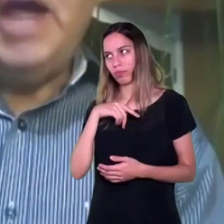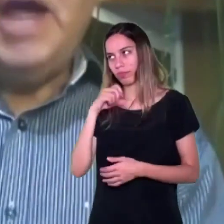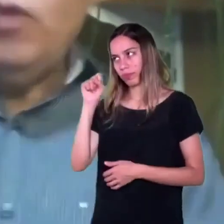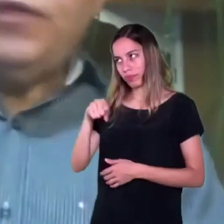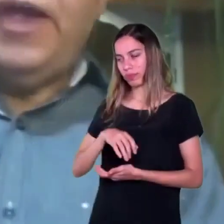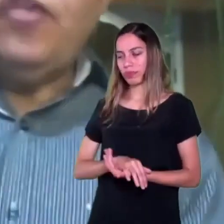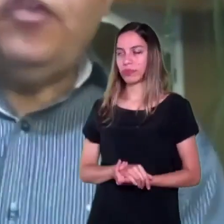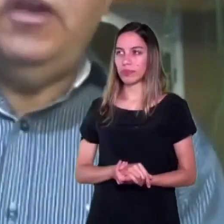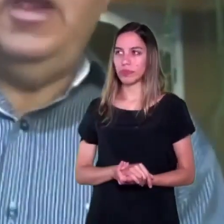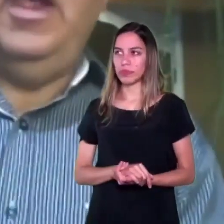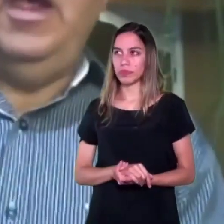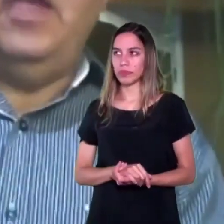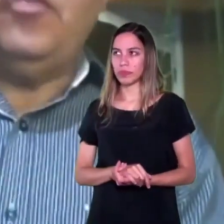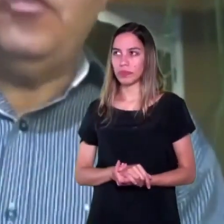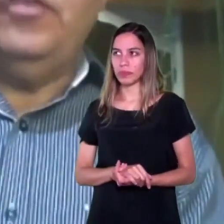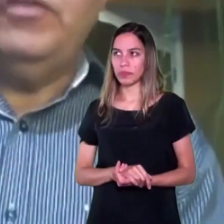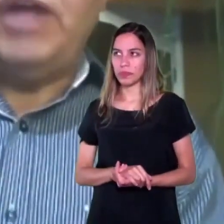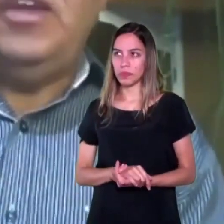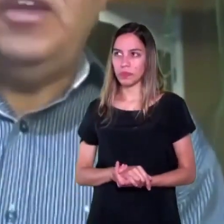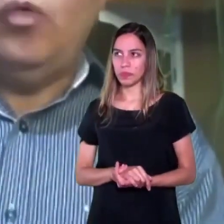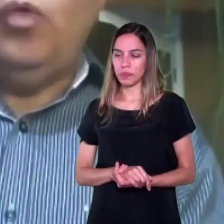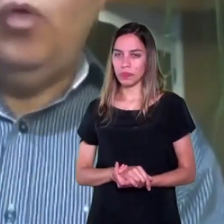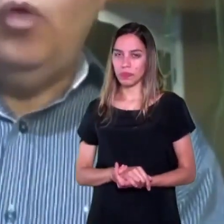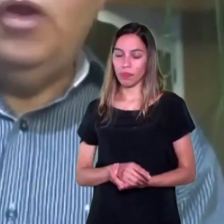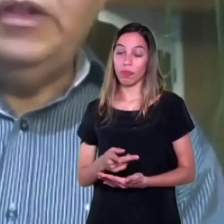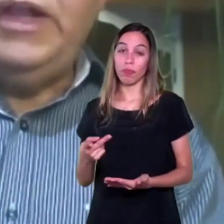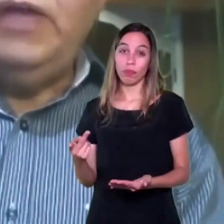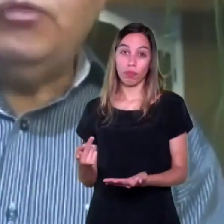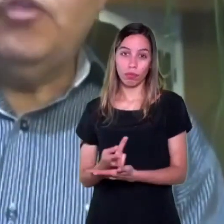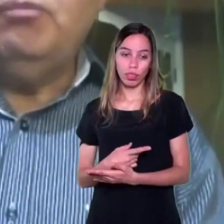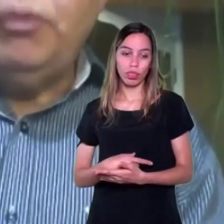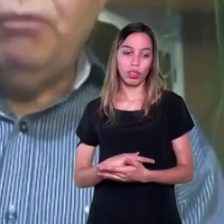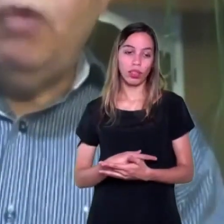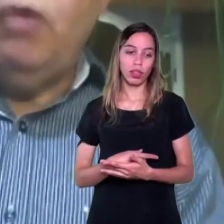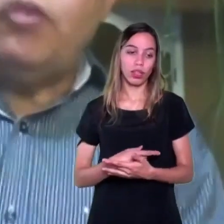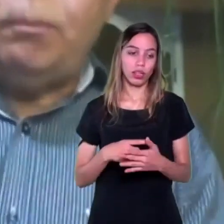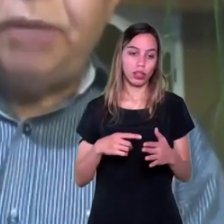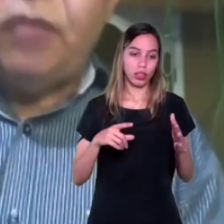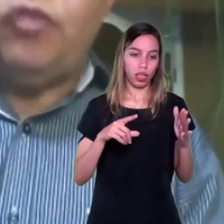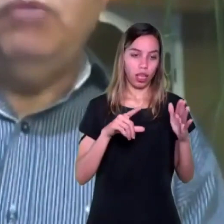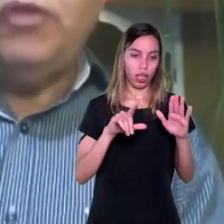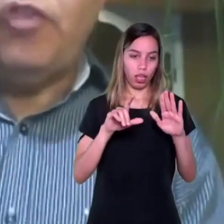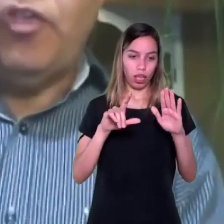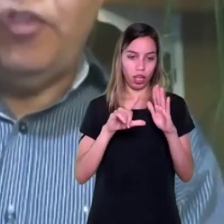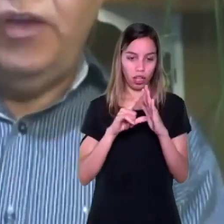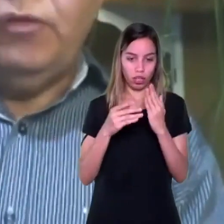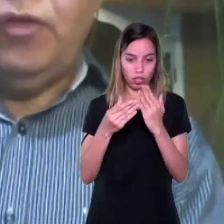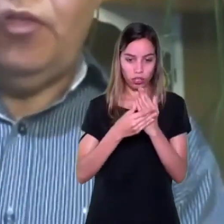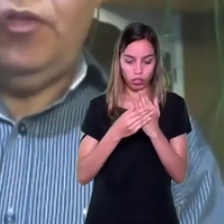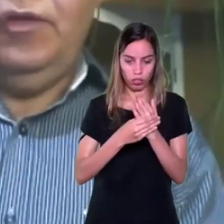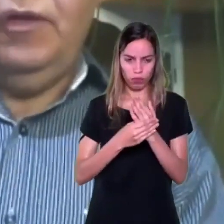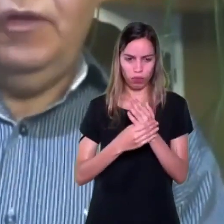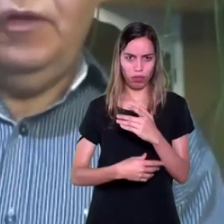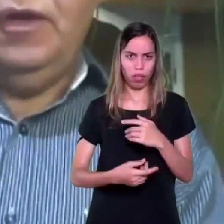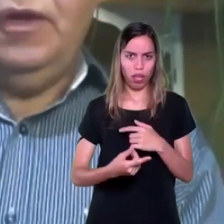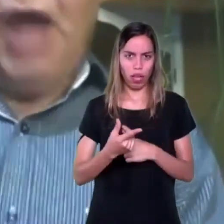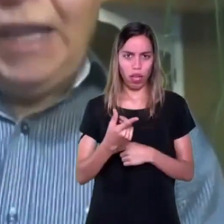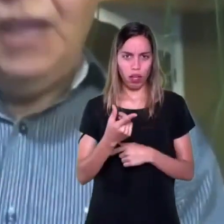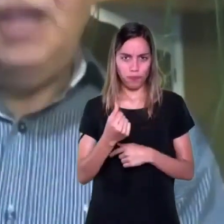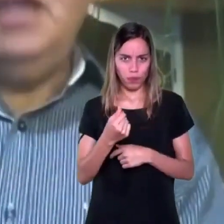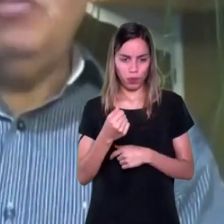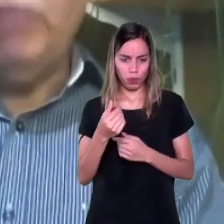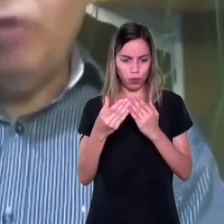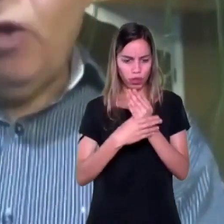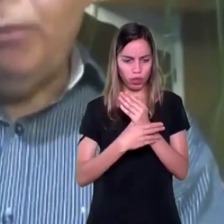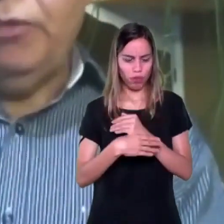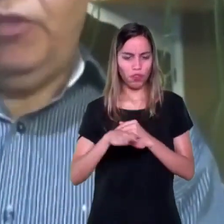E aí acontece essas livrarias com livros muito bons, com preços muito acessíveis, né?